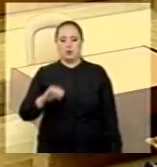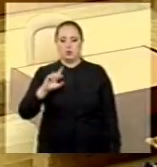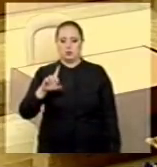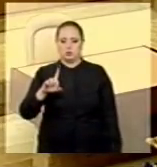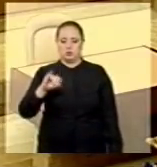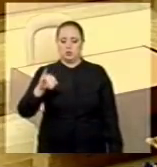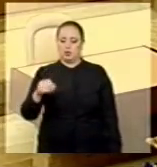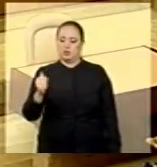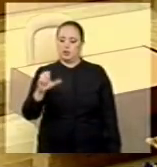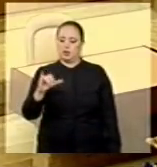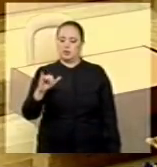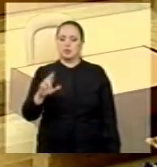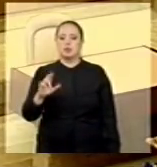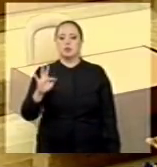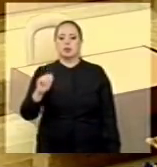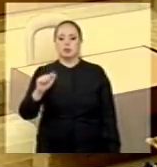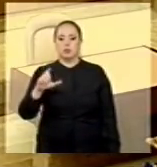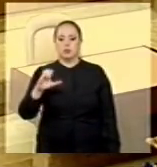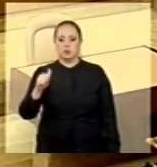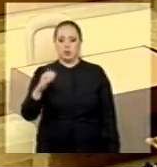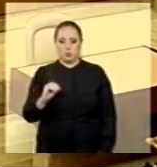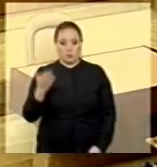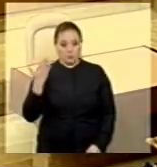Falcão. Naquele caso,